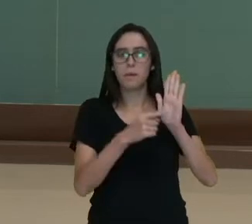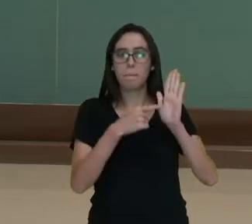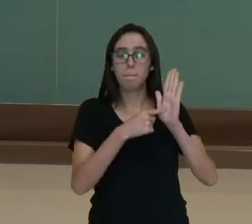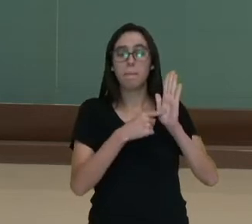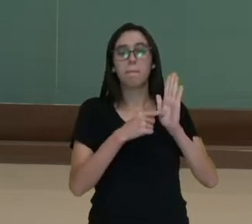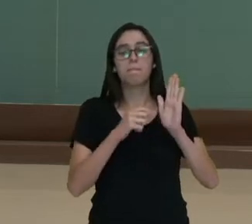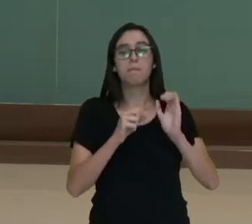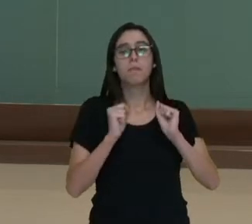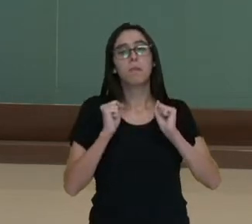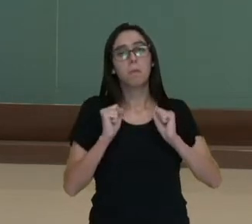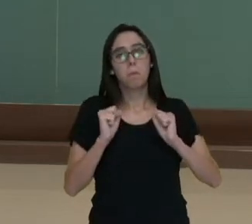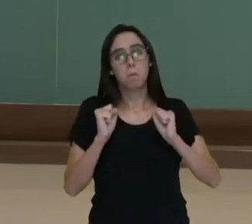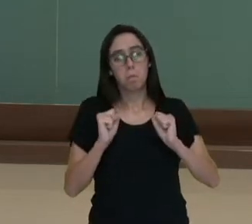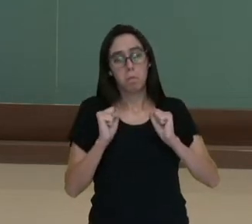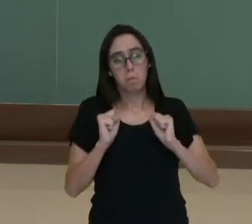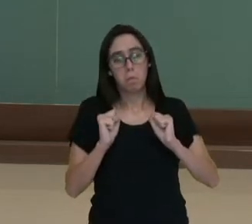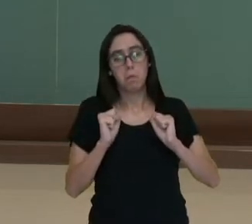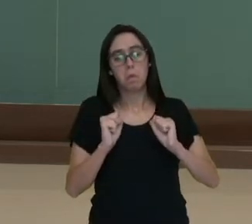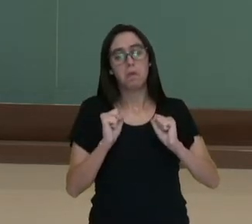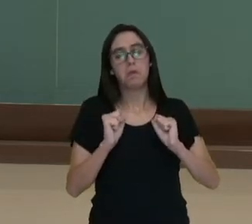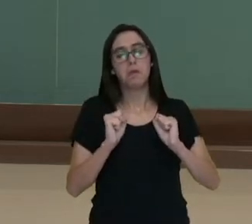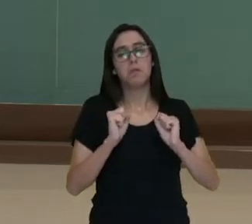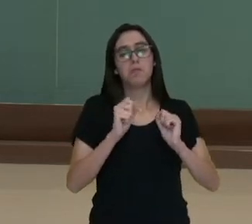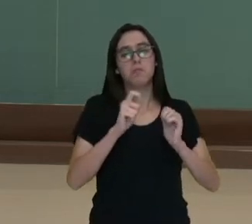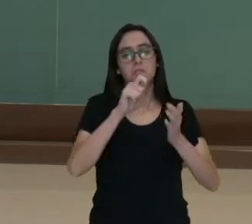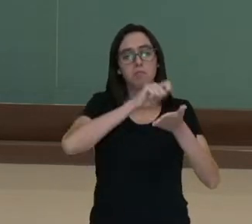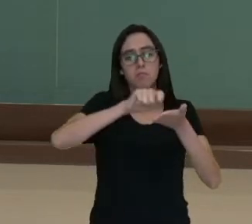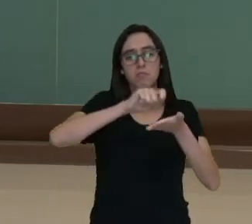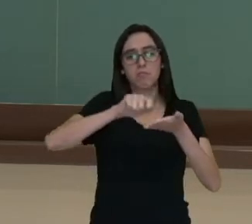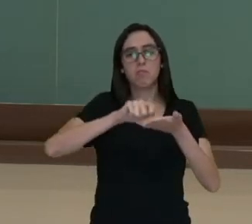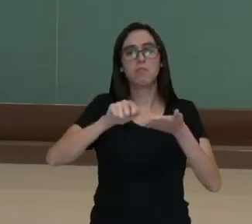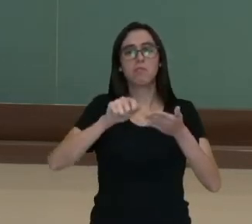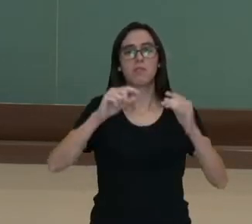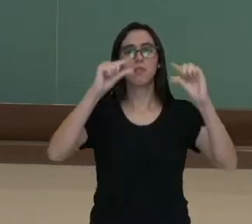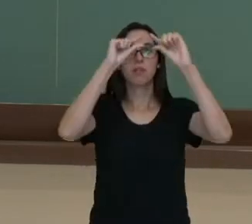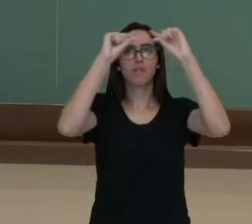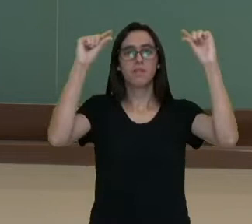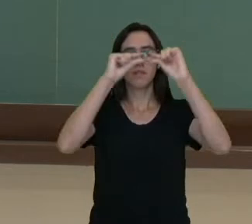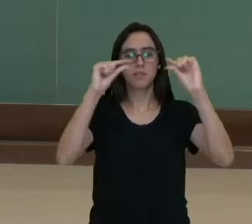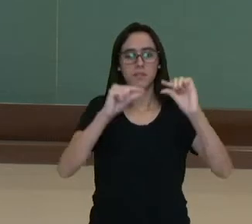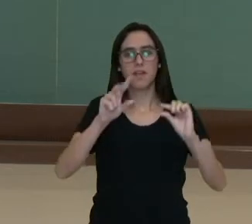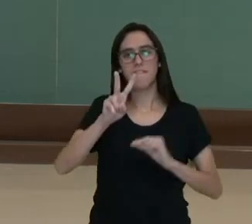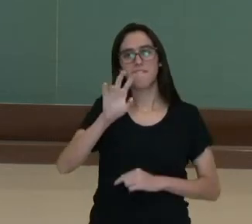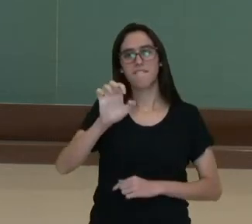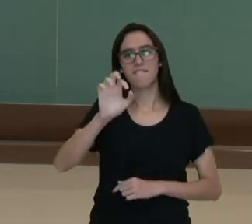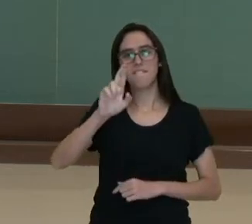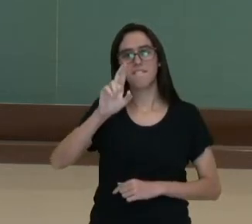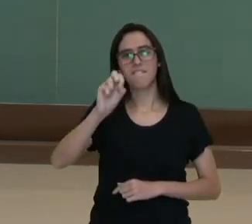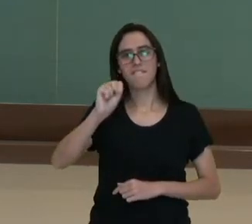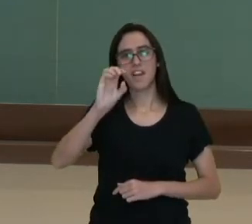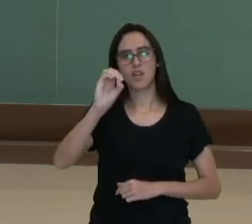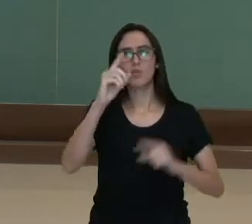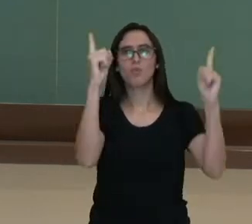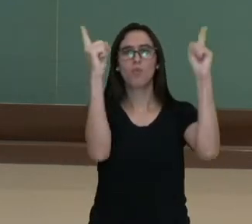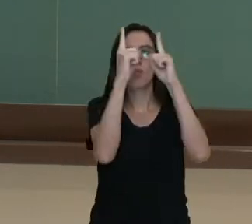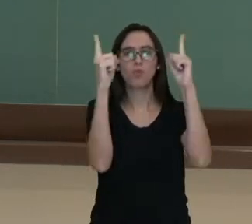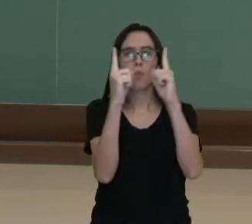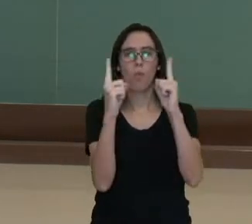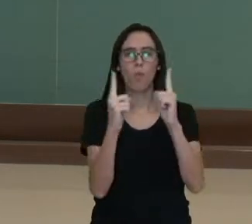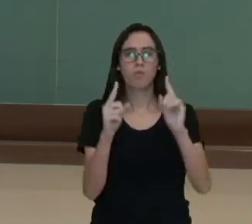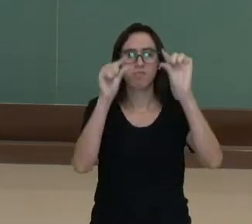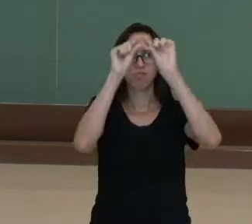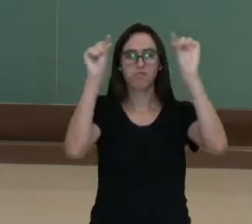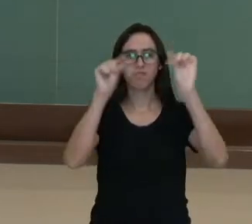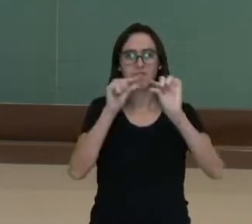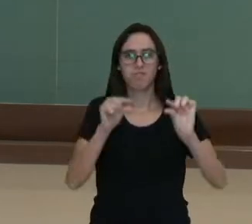pode ser escrito em verso, no caso, poema, né, que são as linhas mais curtas, que é justamente